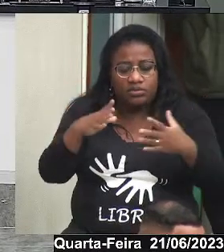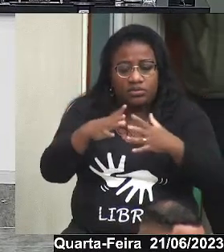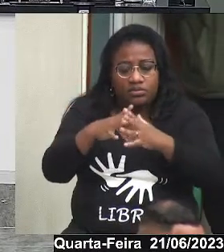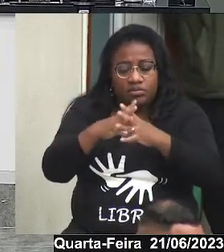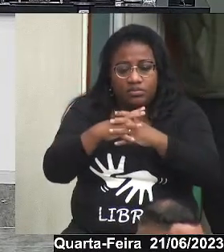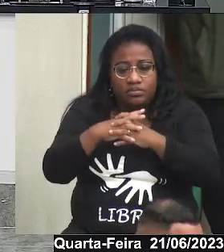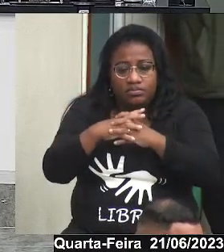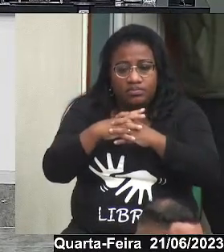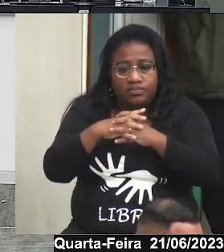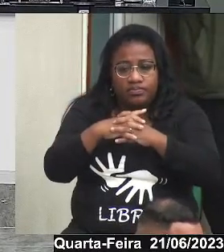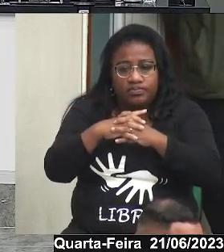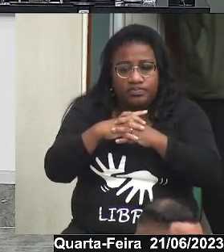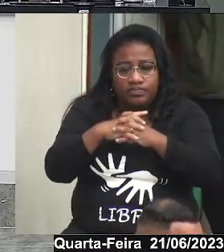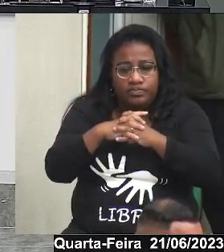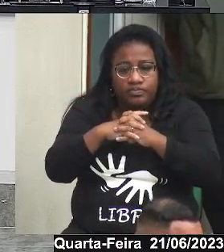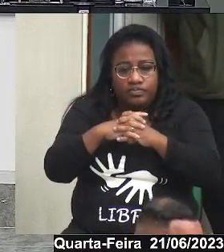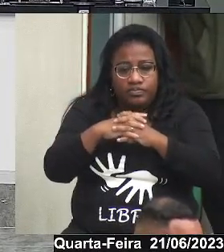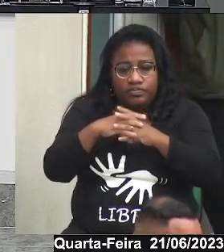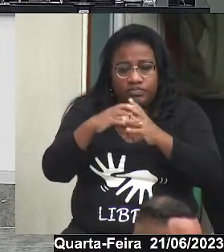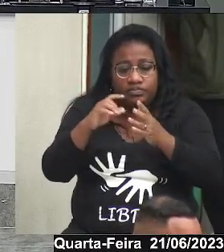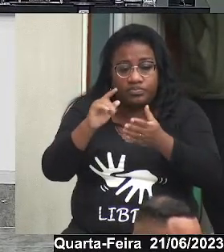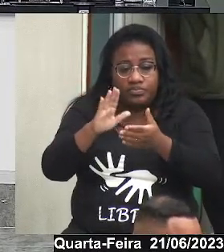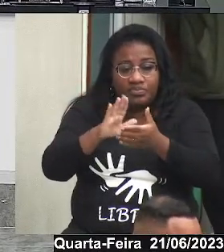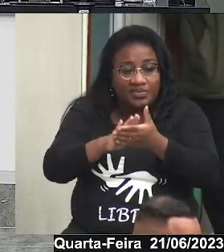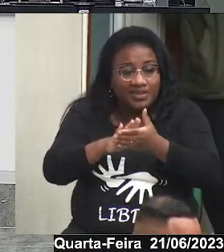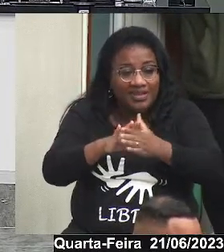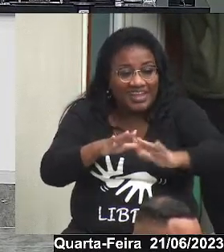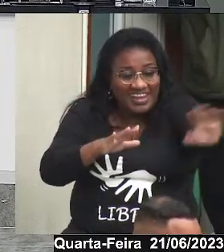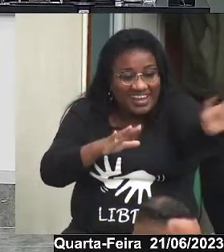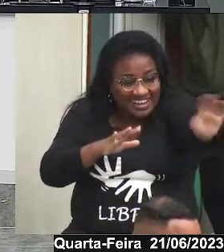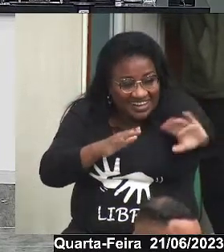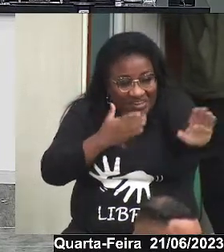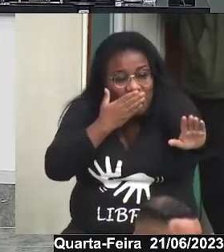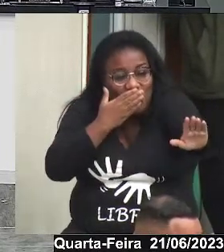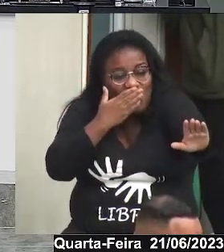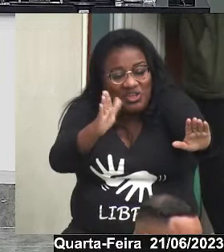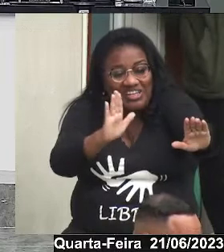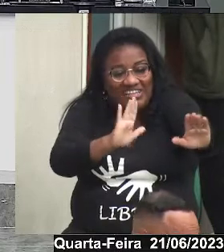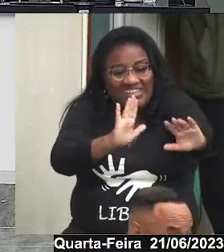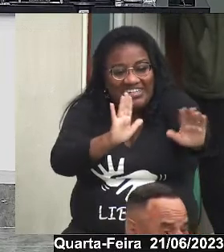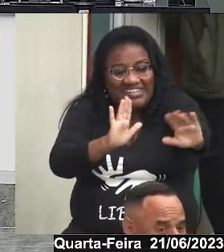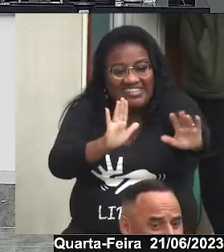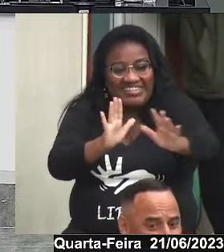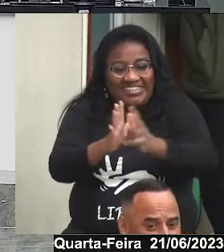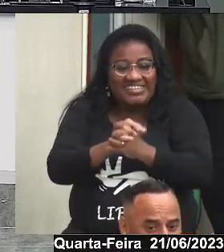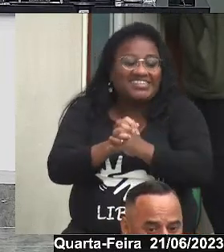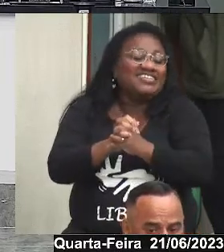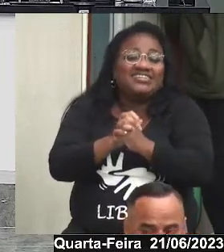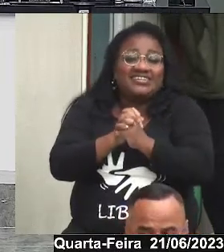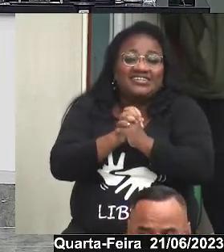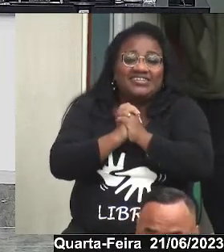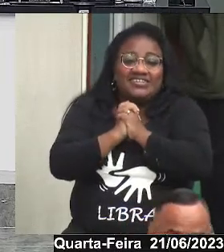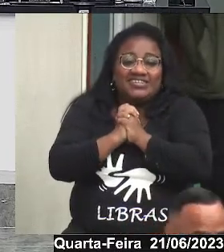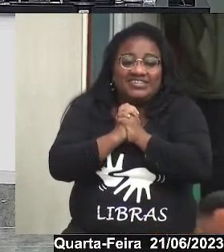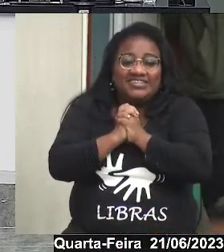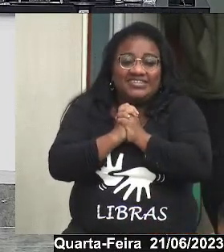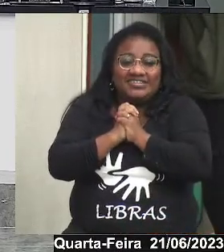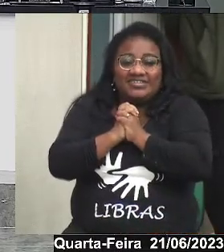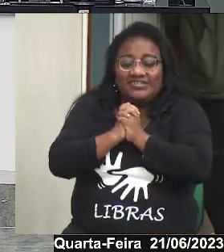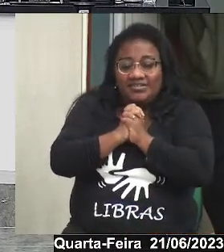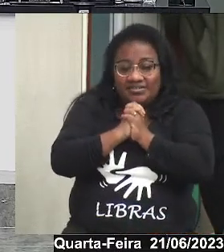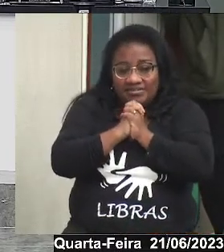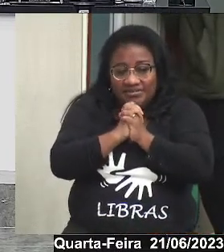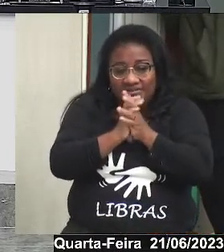solicitação de seleção de futebol para as crianças e adolescentes das categorias feminina e masculina, sub-11, sub-13, sub-15, 17,